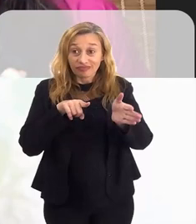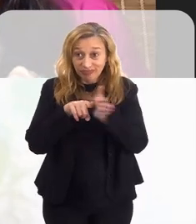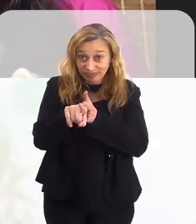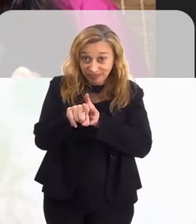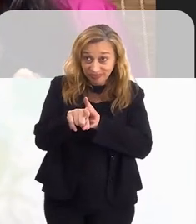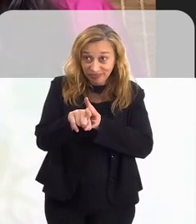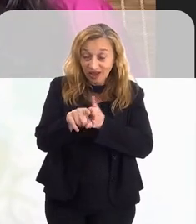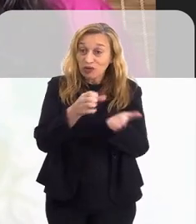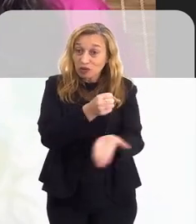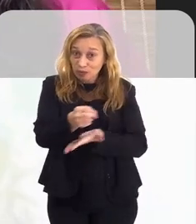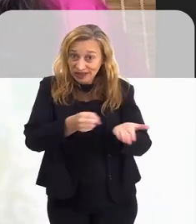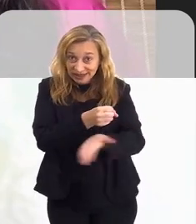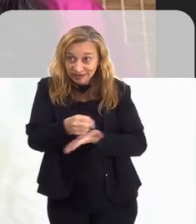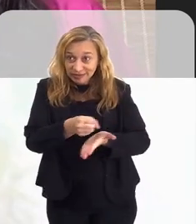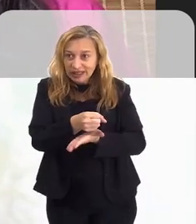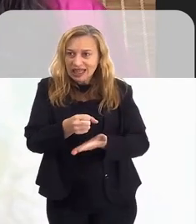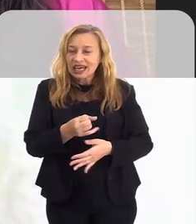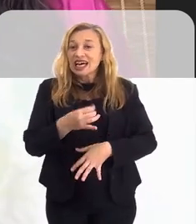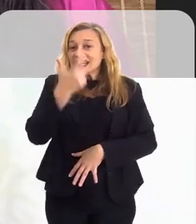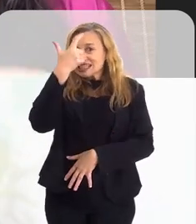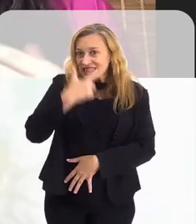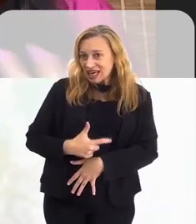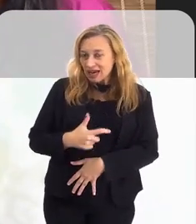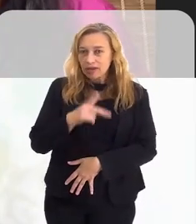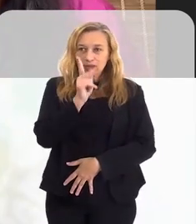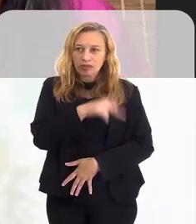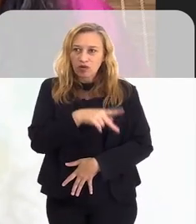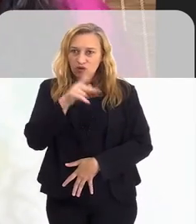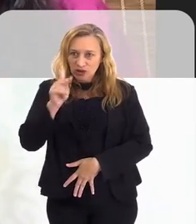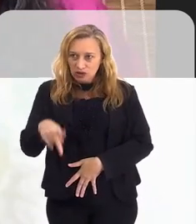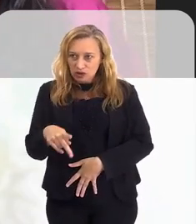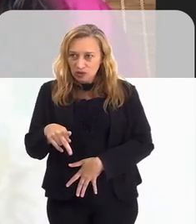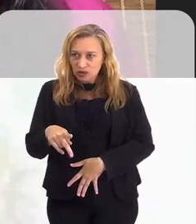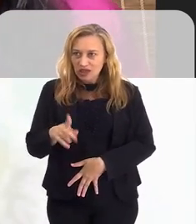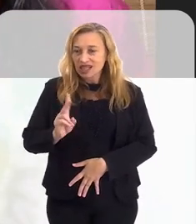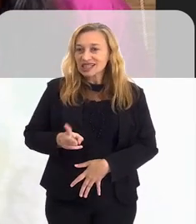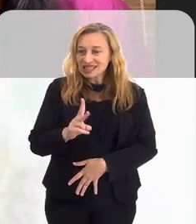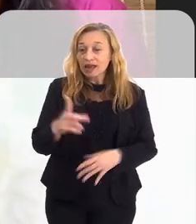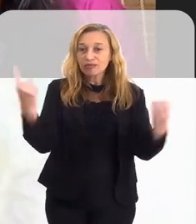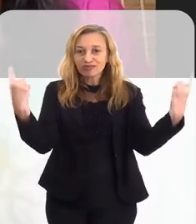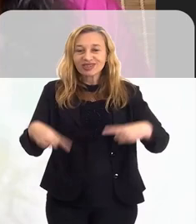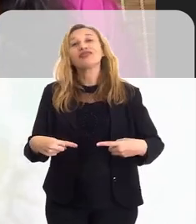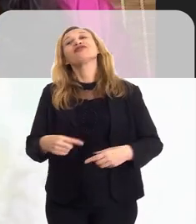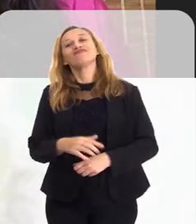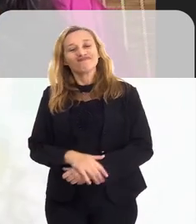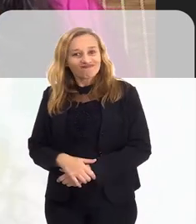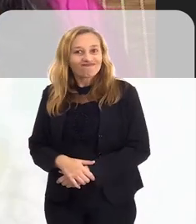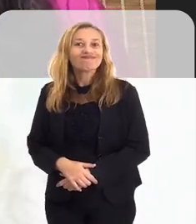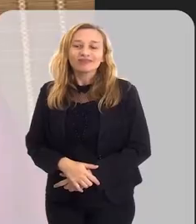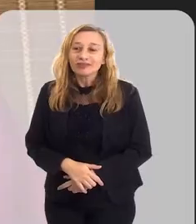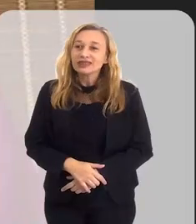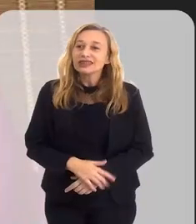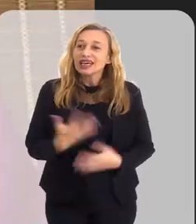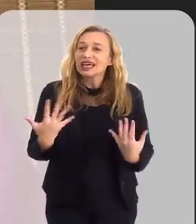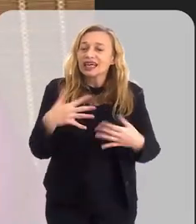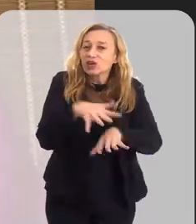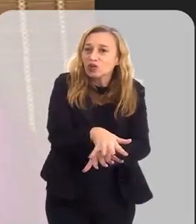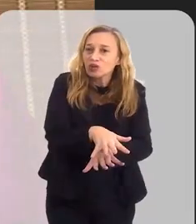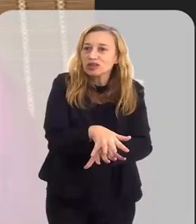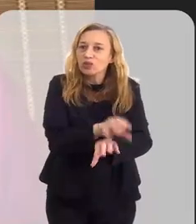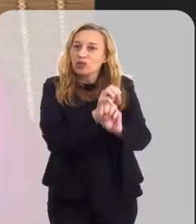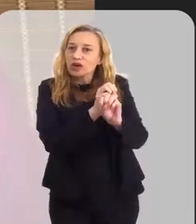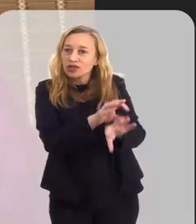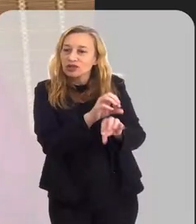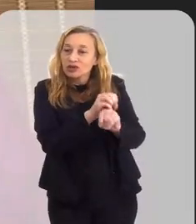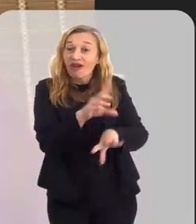que eu queria te perguntar, com base nisso, porque ser professor, a educação é sempre um desafio.